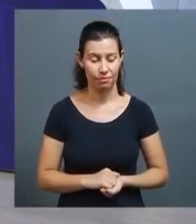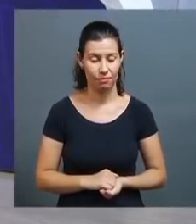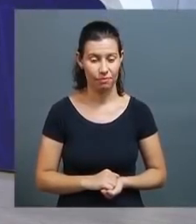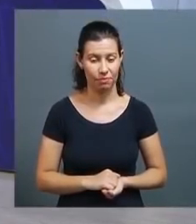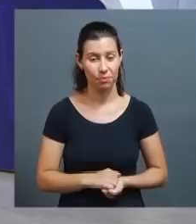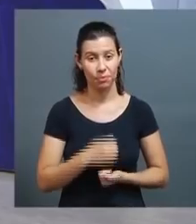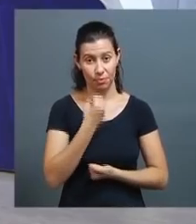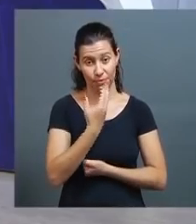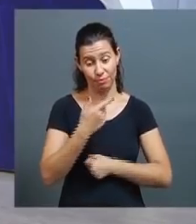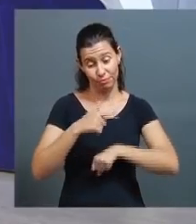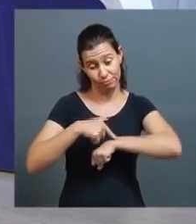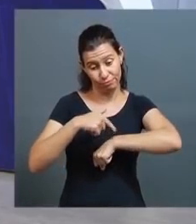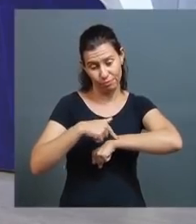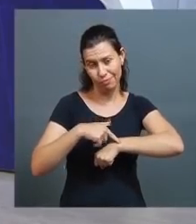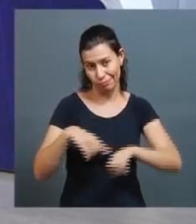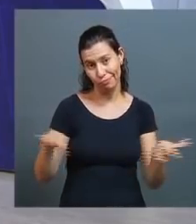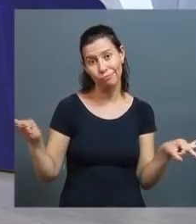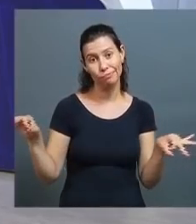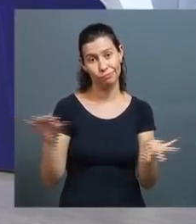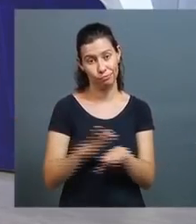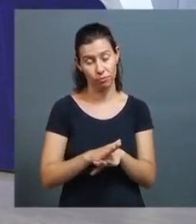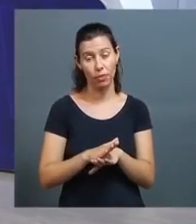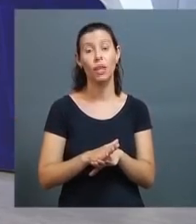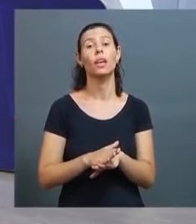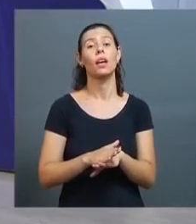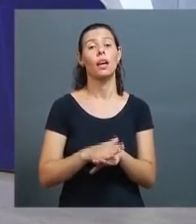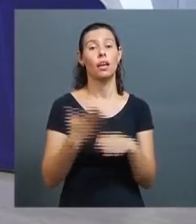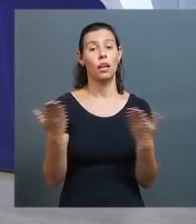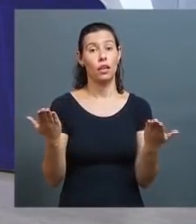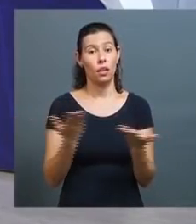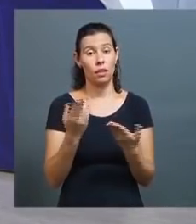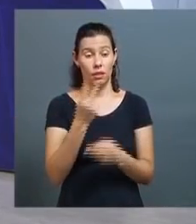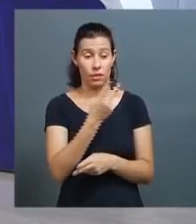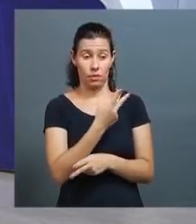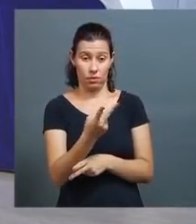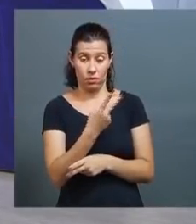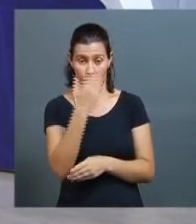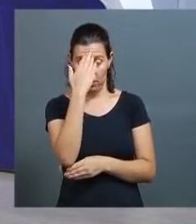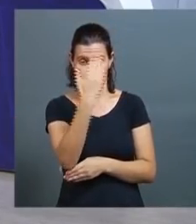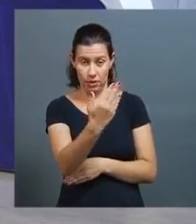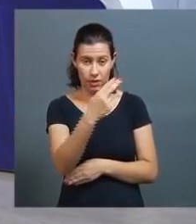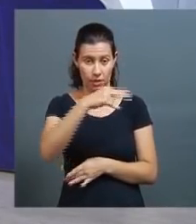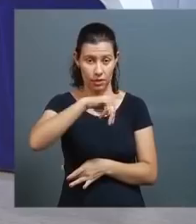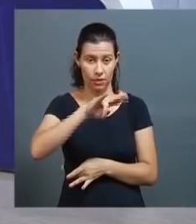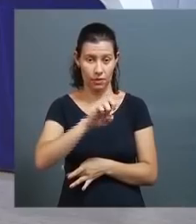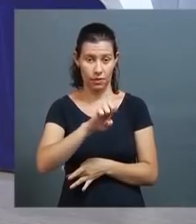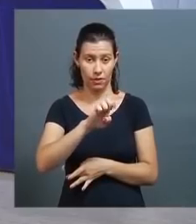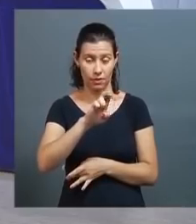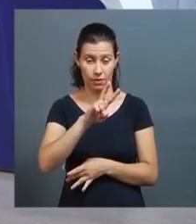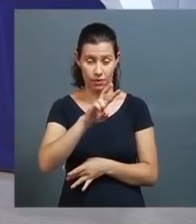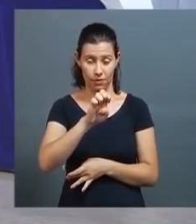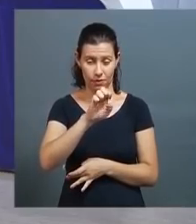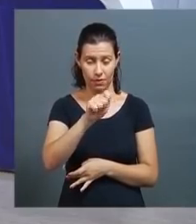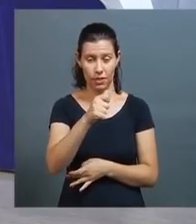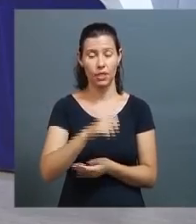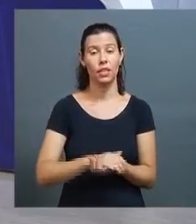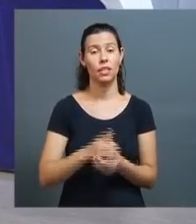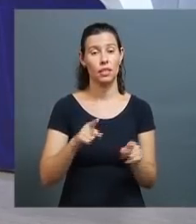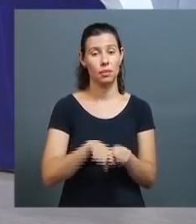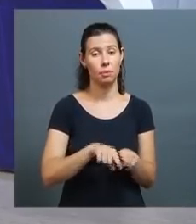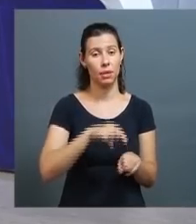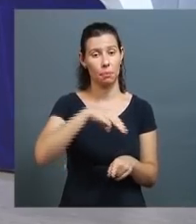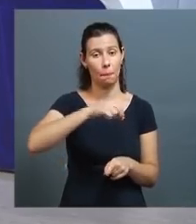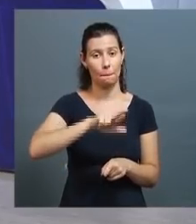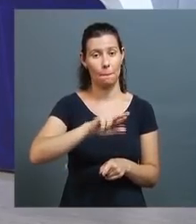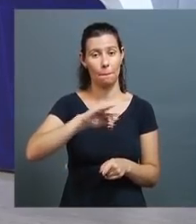Bom, nosso tempo já cerrou. Eu gostaria de agradecer a presença da doutora Nívia. Muito obrigada, viu, doutora Nívia? Obrigada. Também, Maria Irene, muito obrigada